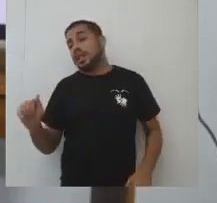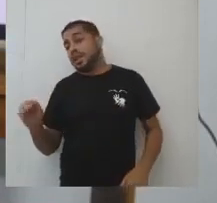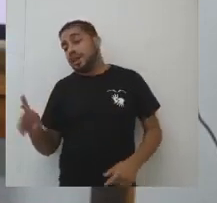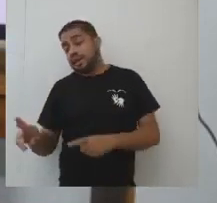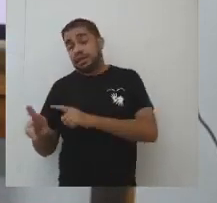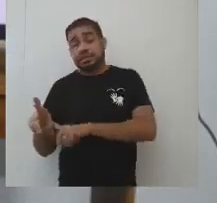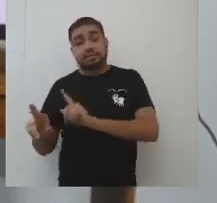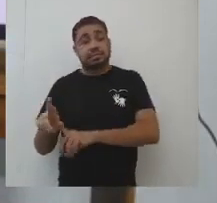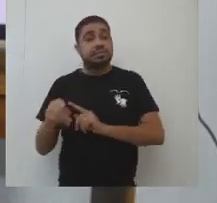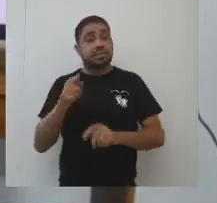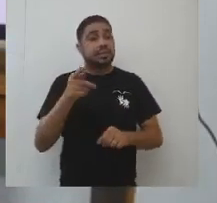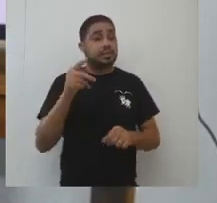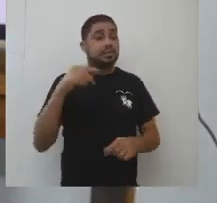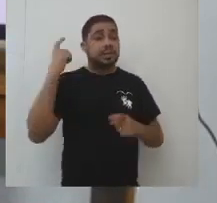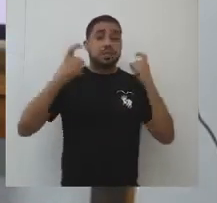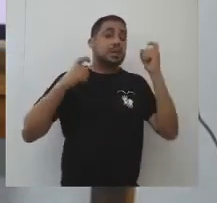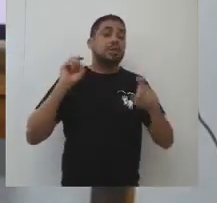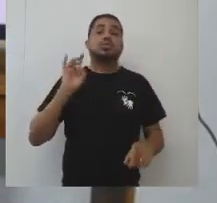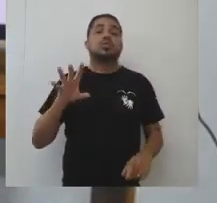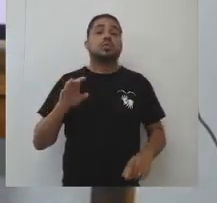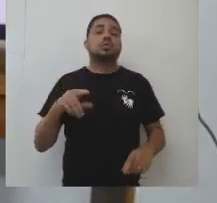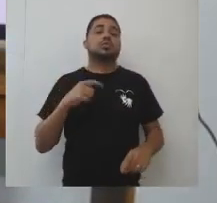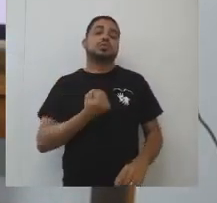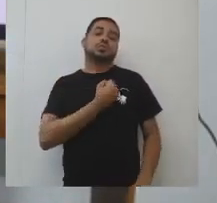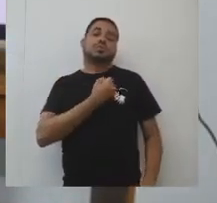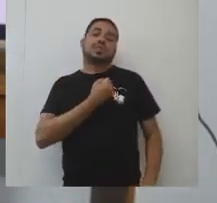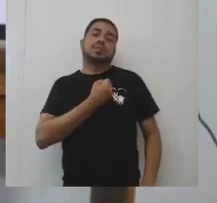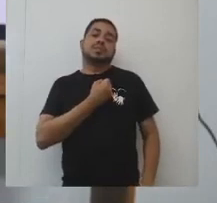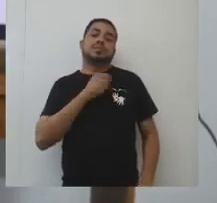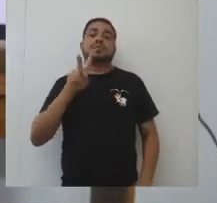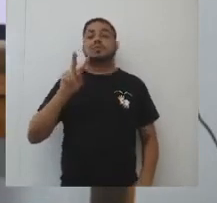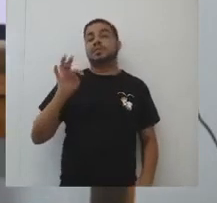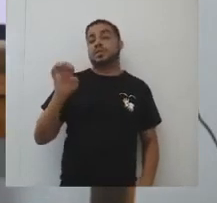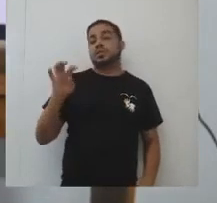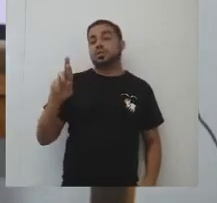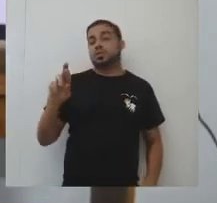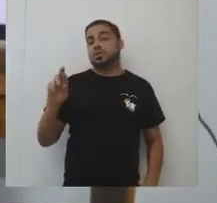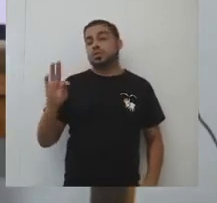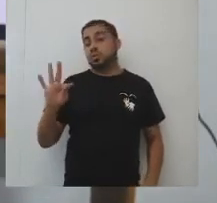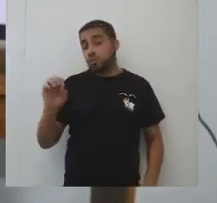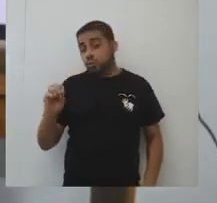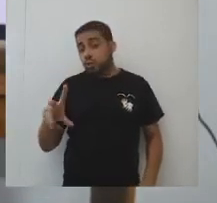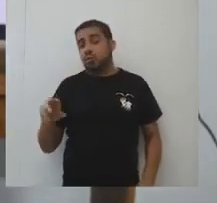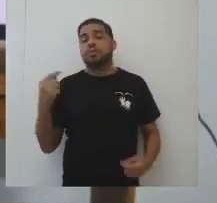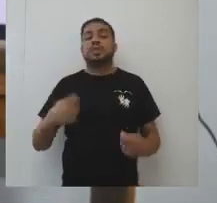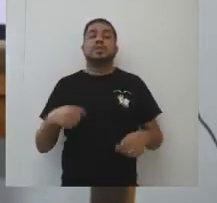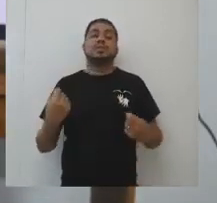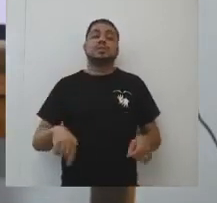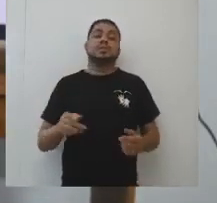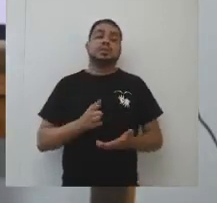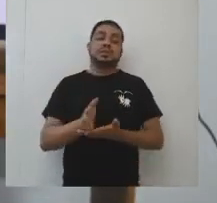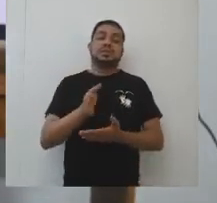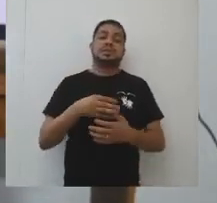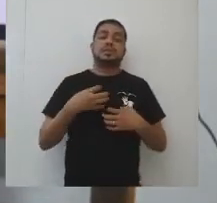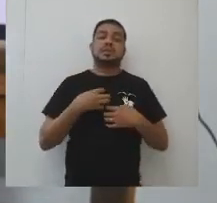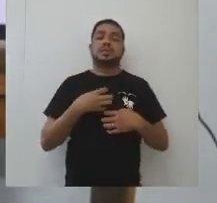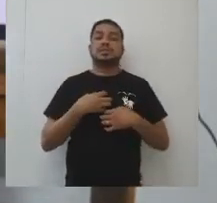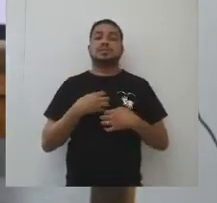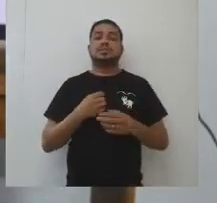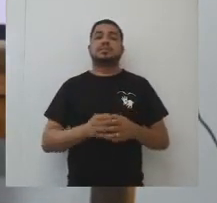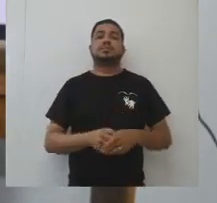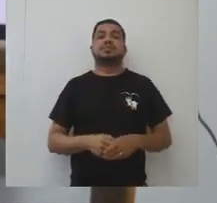escalar, você fica preocupado apenas com um número. Em vetor, não. Além do número, tem que ter direção e sentido.